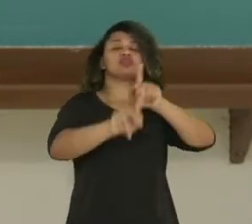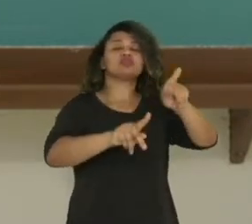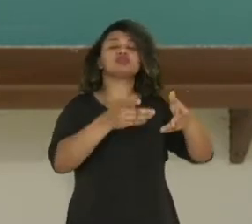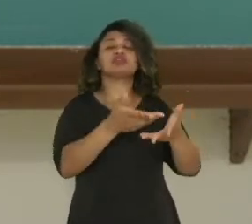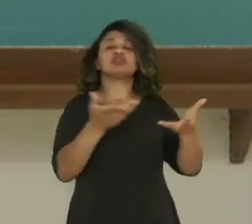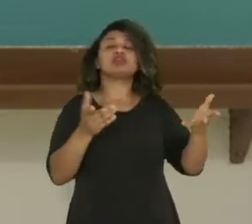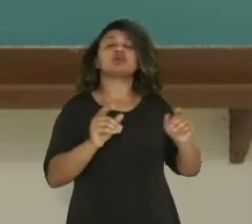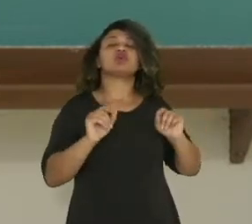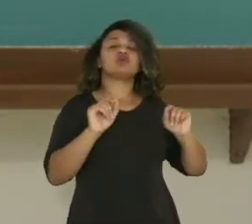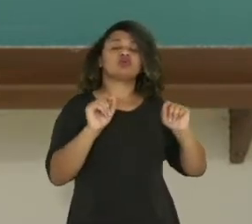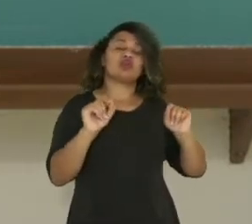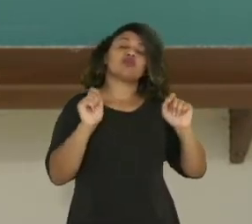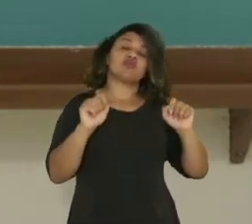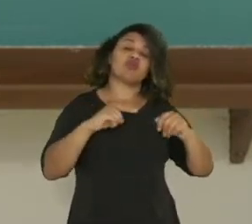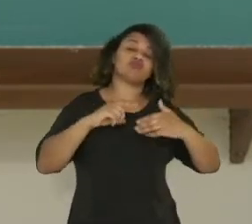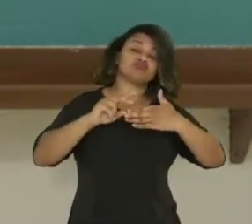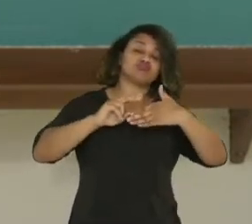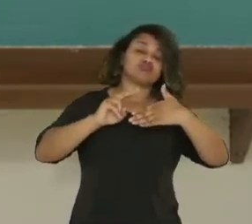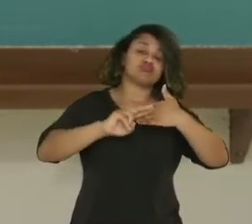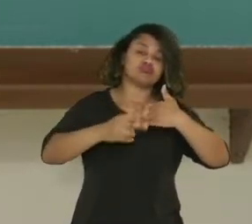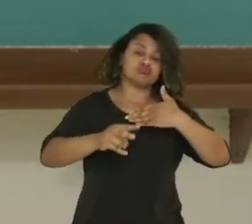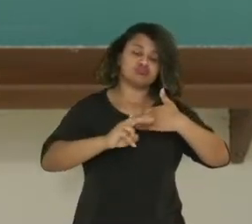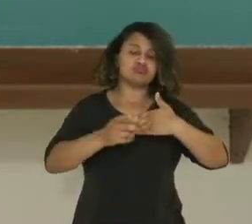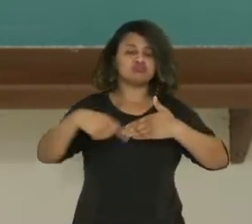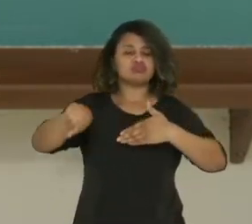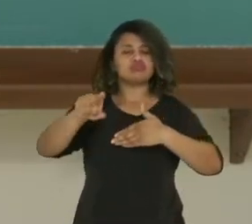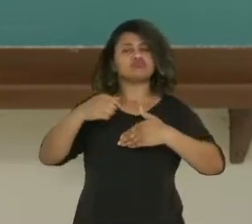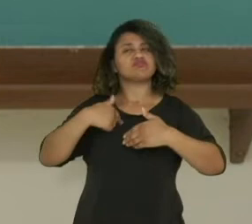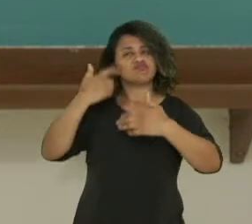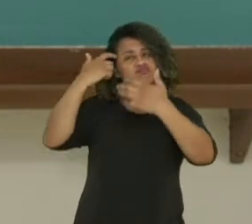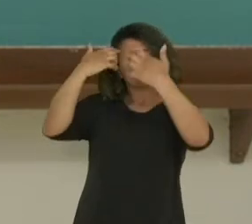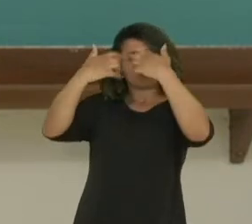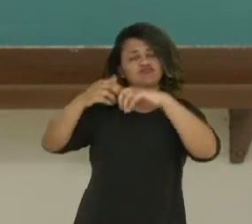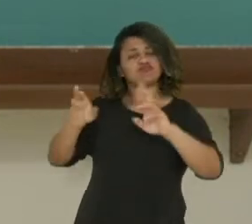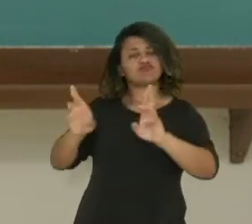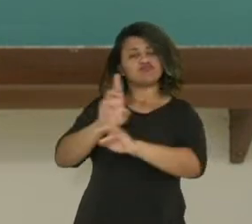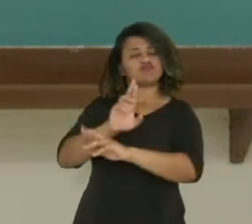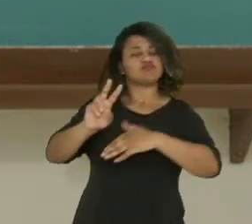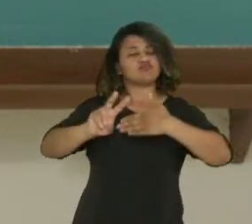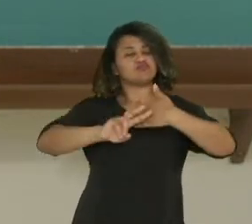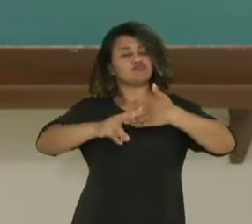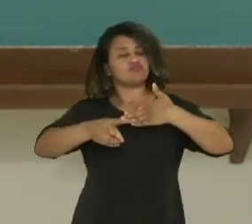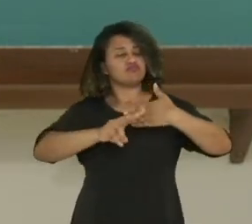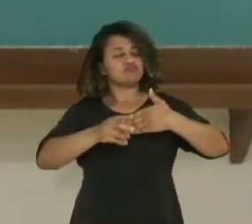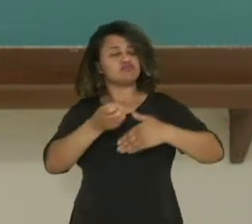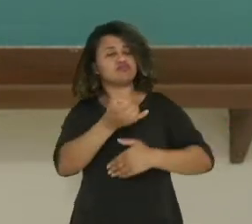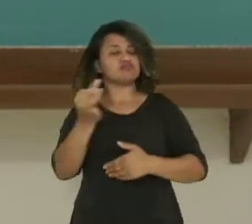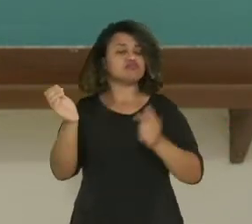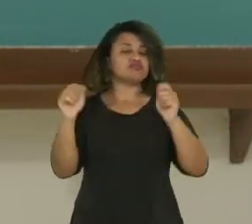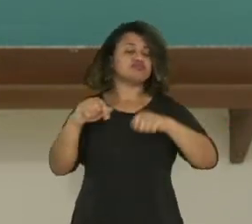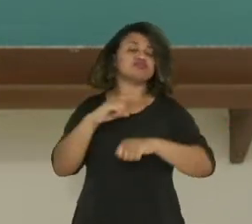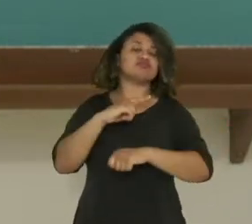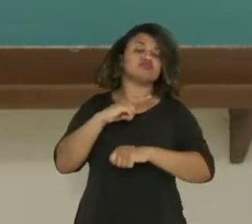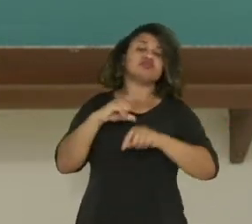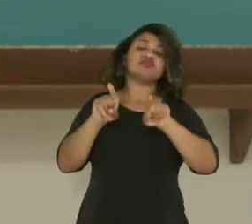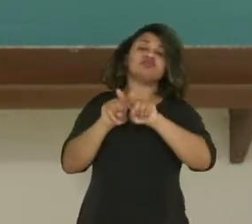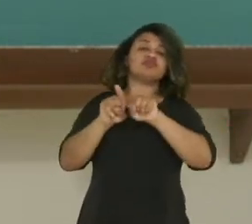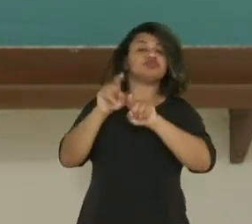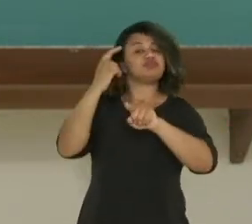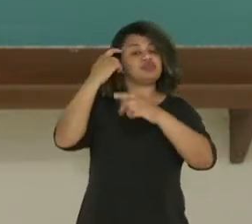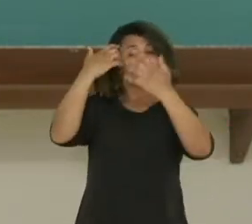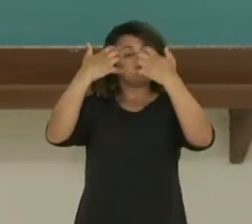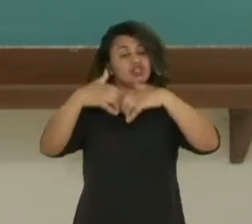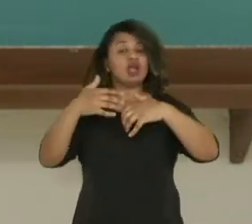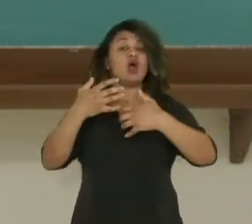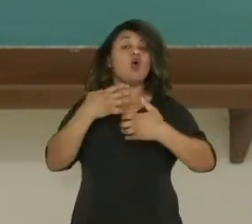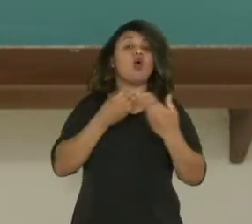população vai ter consequências. Então vocês tinham que relacionar ali algumas dessas consequências e até mesmo pensar em soluções, né?